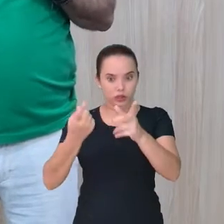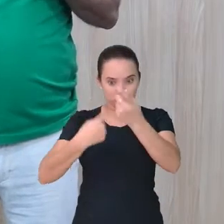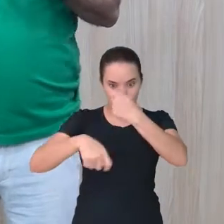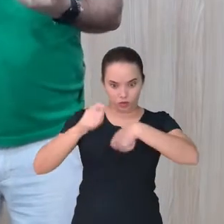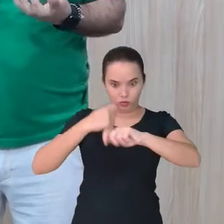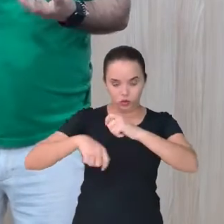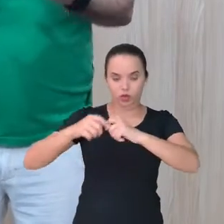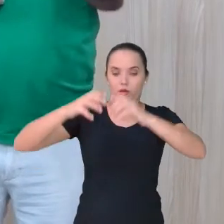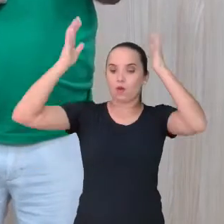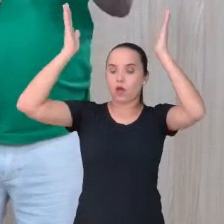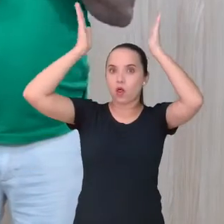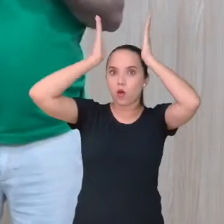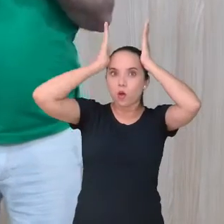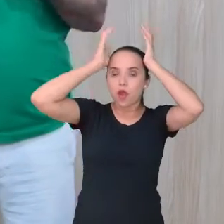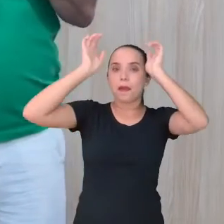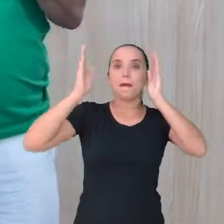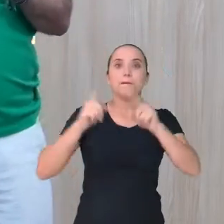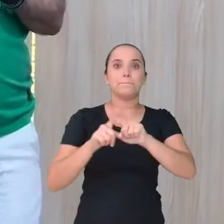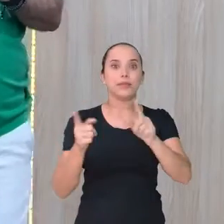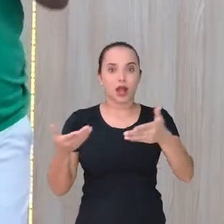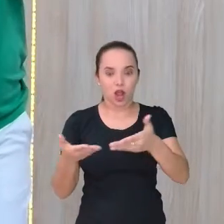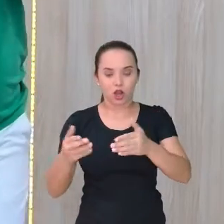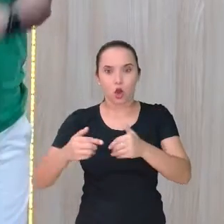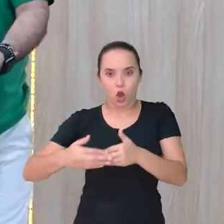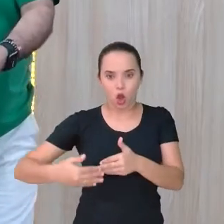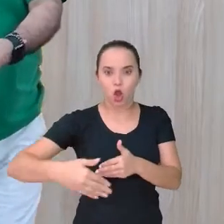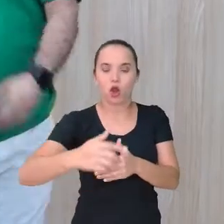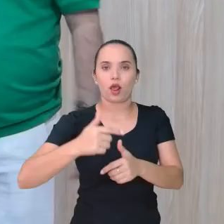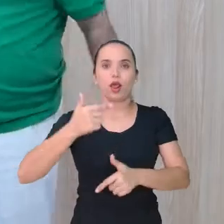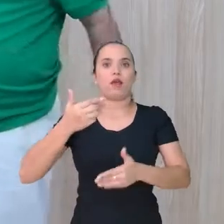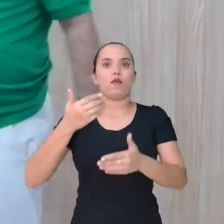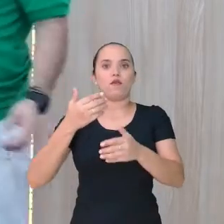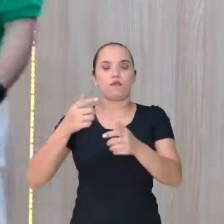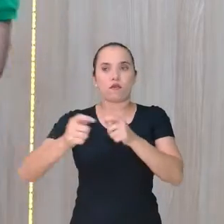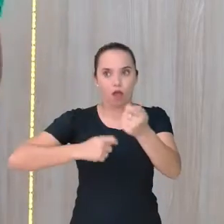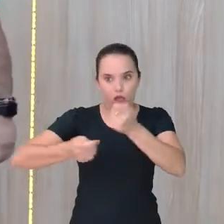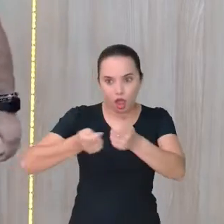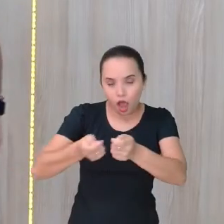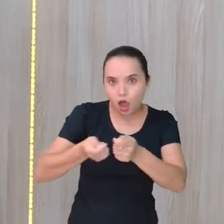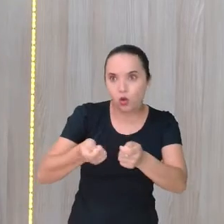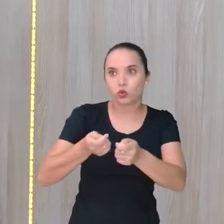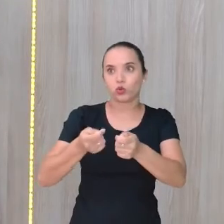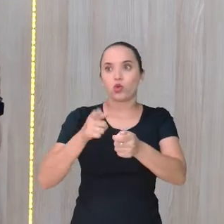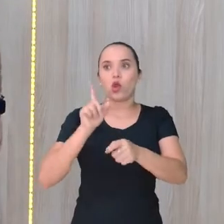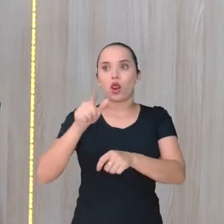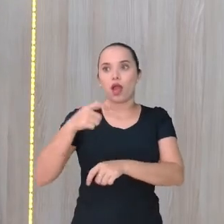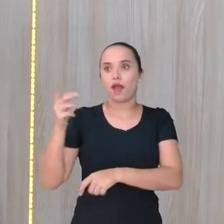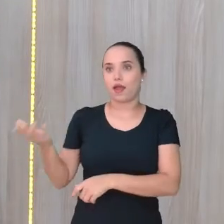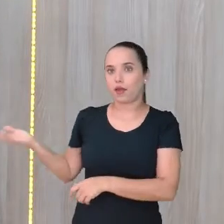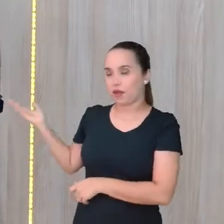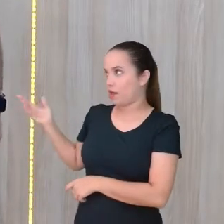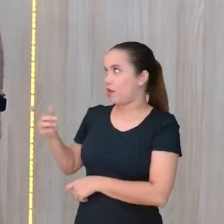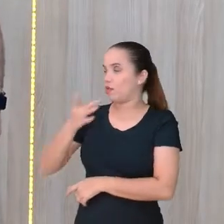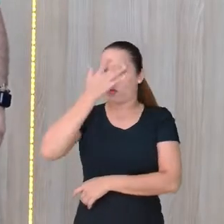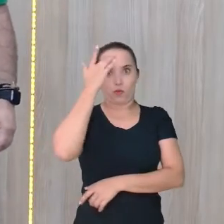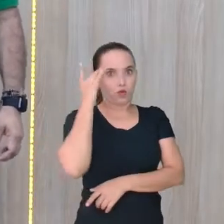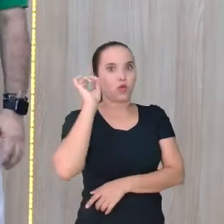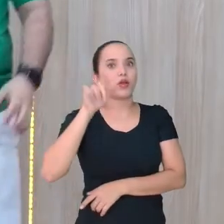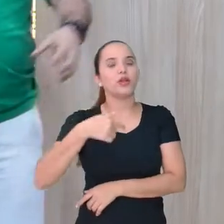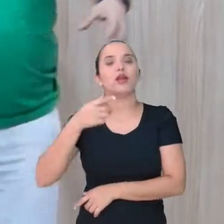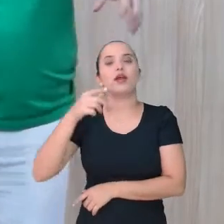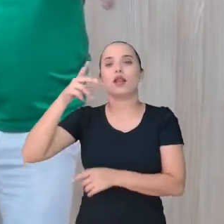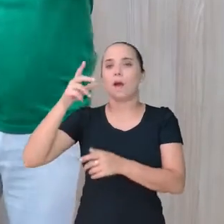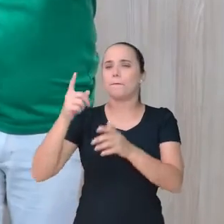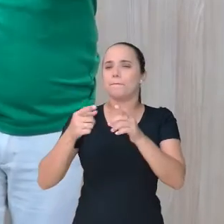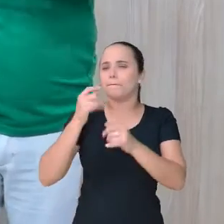governada ali pelo rei e passa a ser administrada na prática por esses tipos, né, de prefeitos, né?